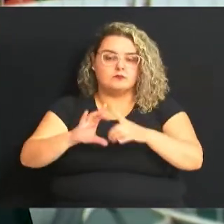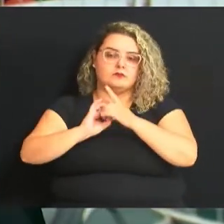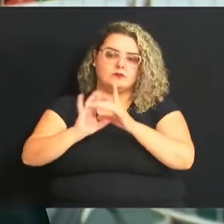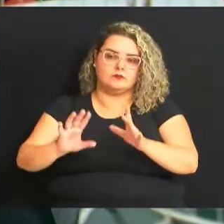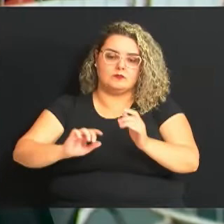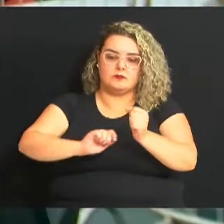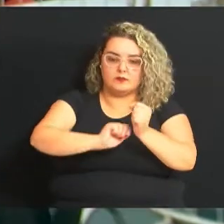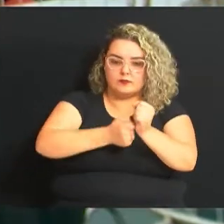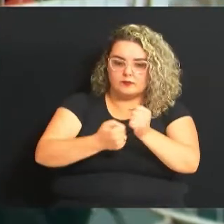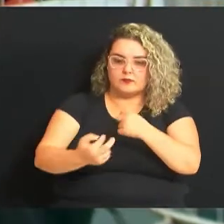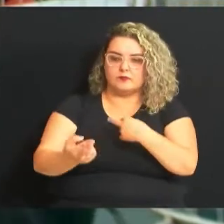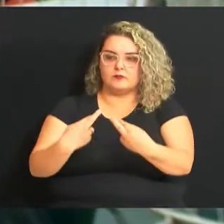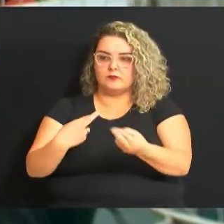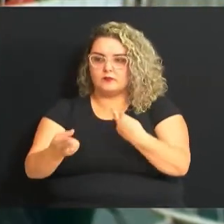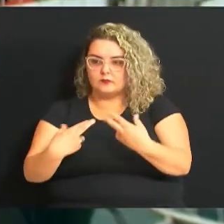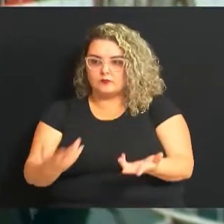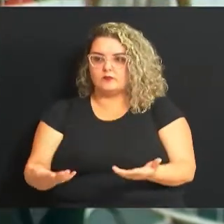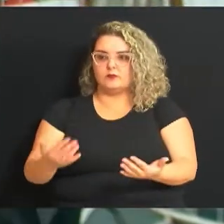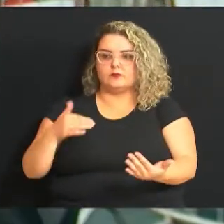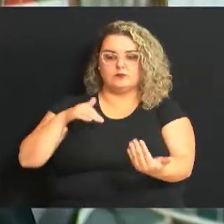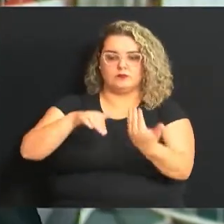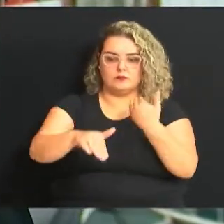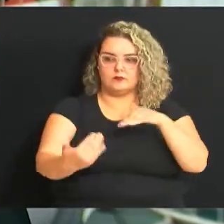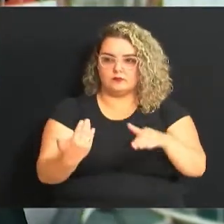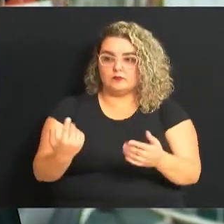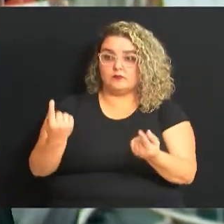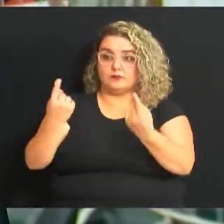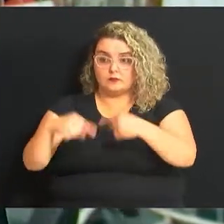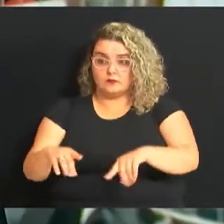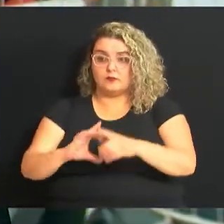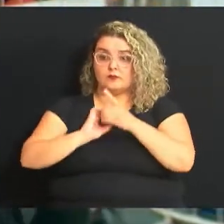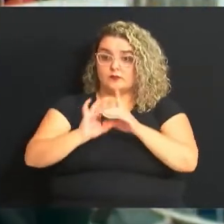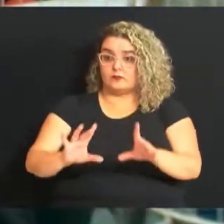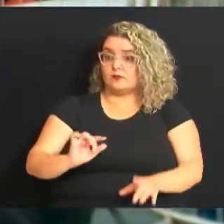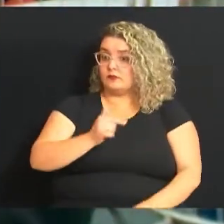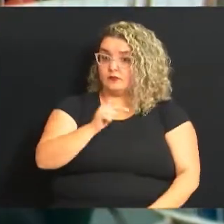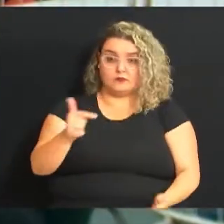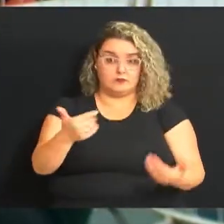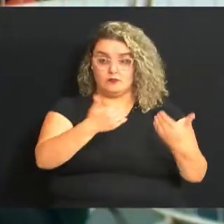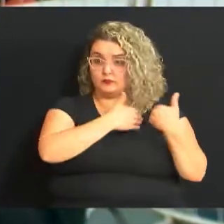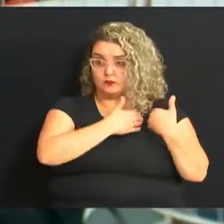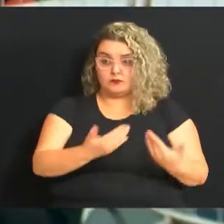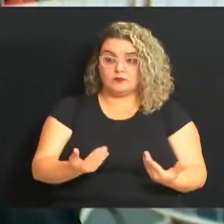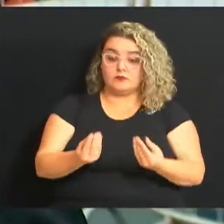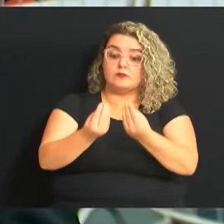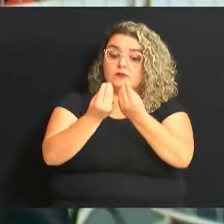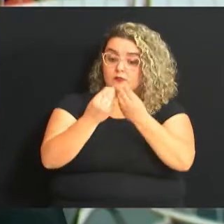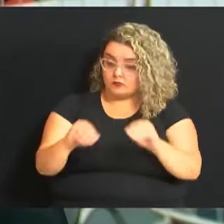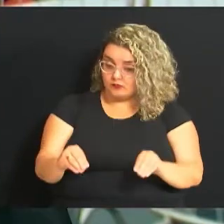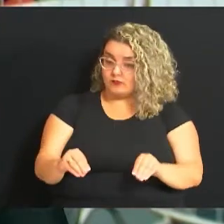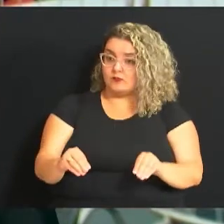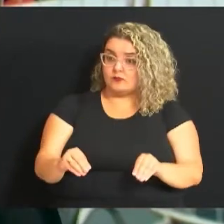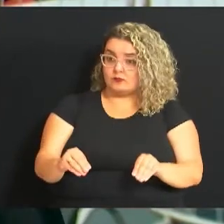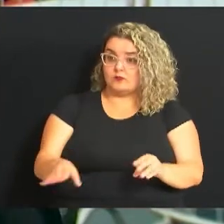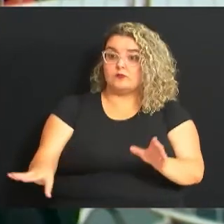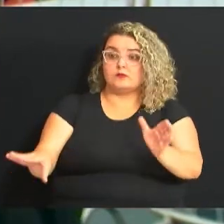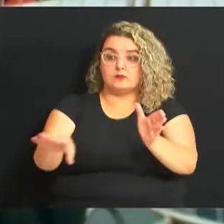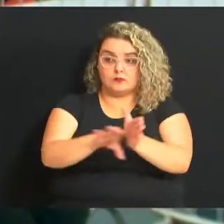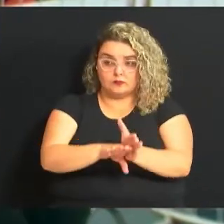é que essa matéria faça esse programa para toda a cidade de Campinas. E o autor falou sobre a proposta.